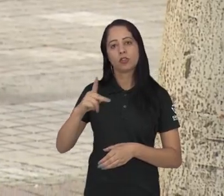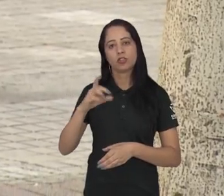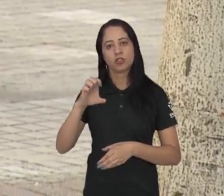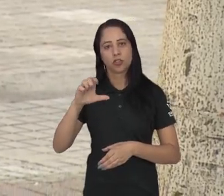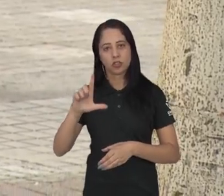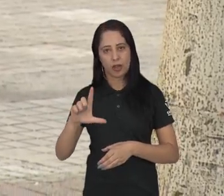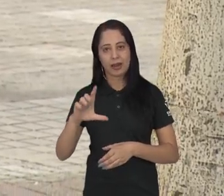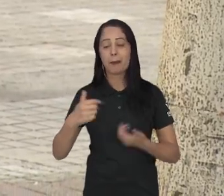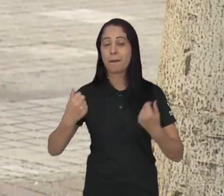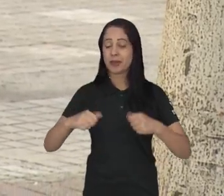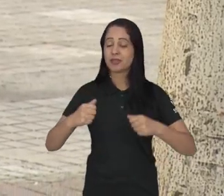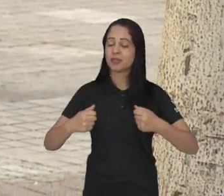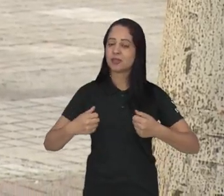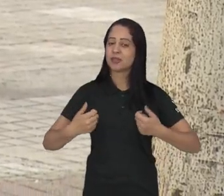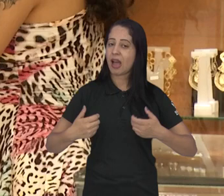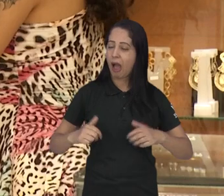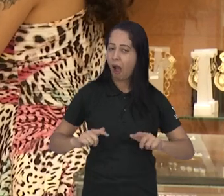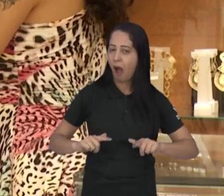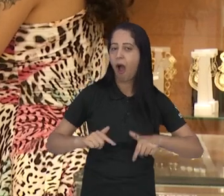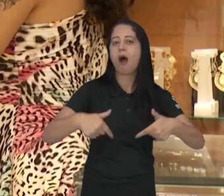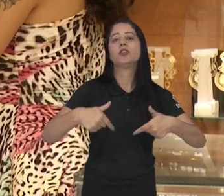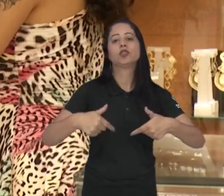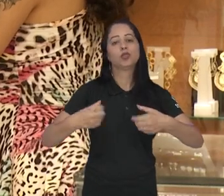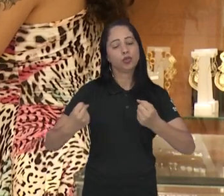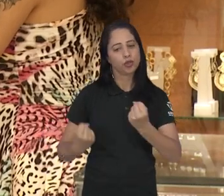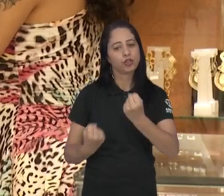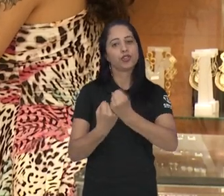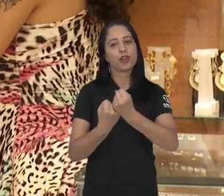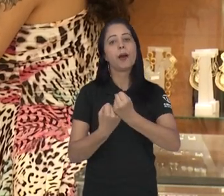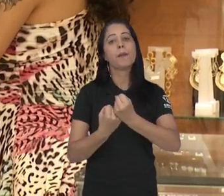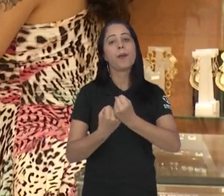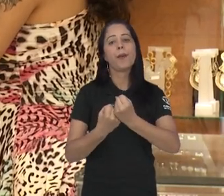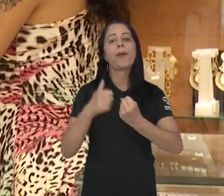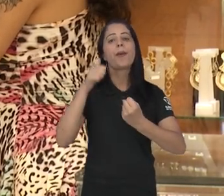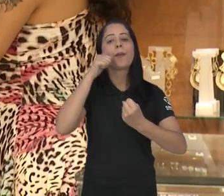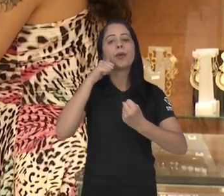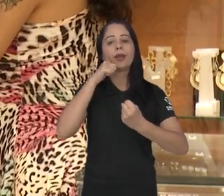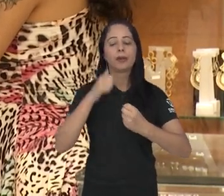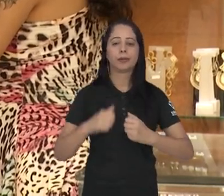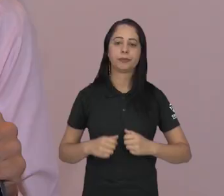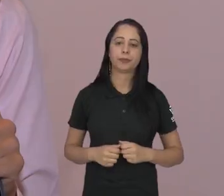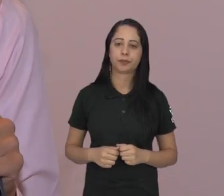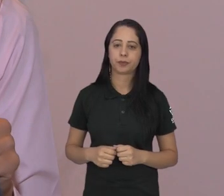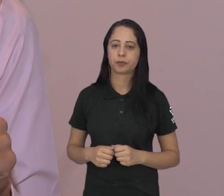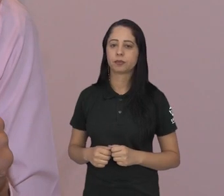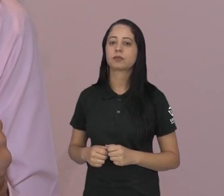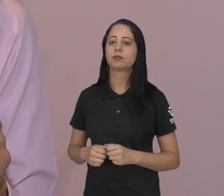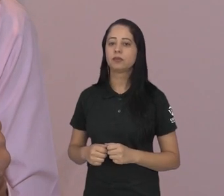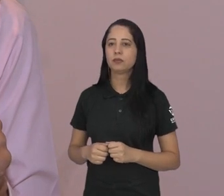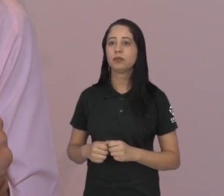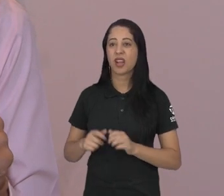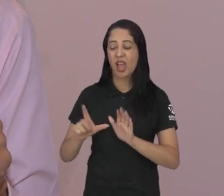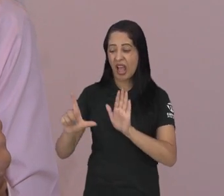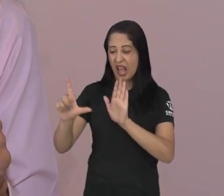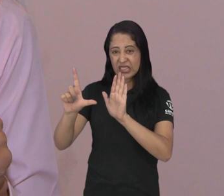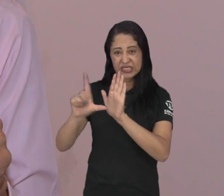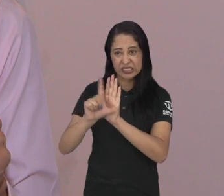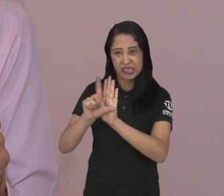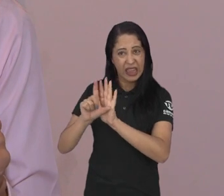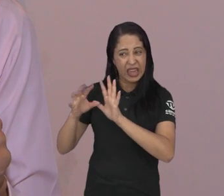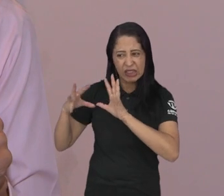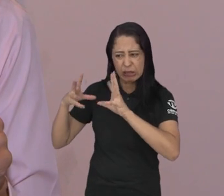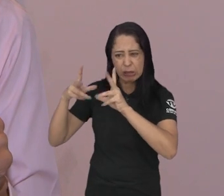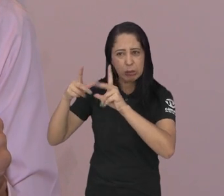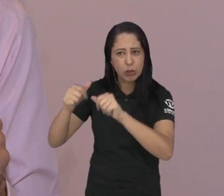direitos da mulher são muito necessárias contribuem para uma sociedade mais equitativa a princípio toda lei